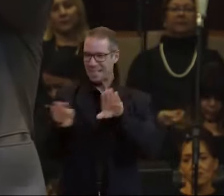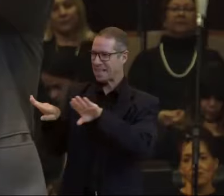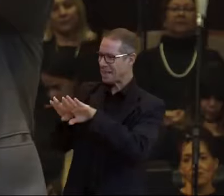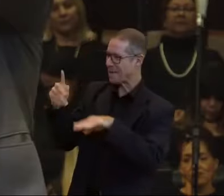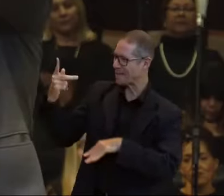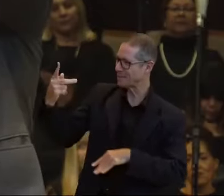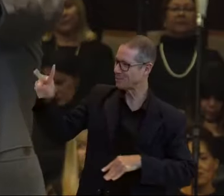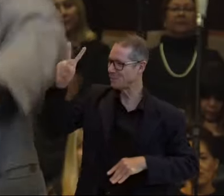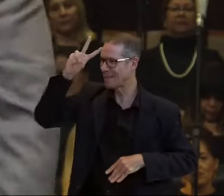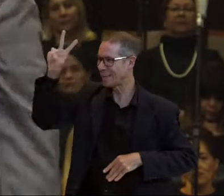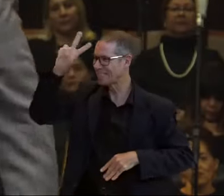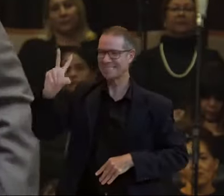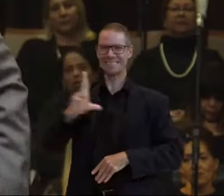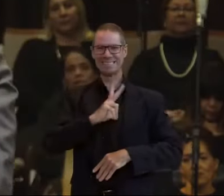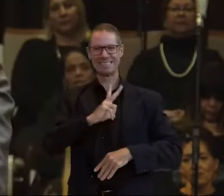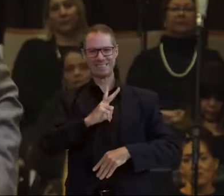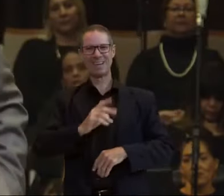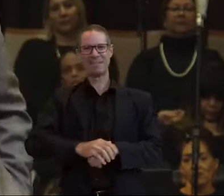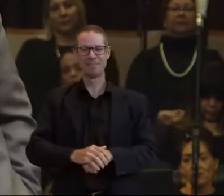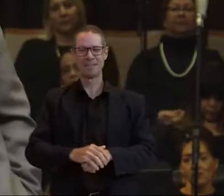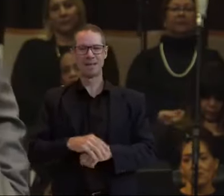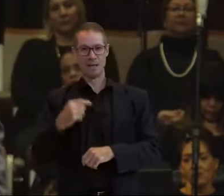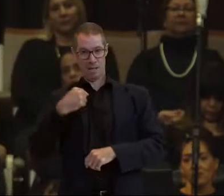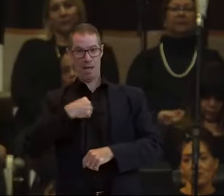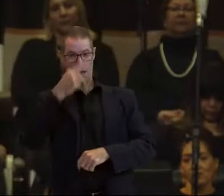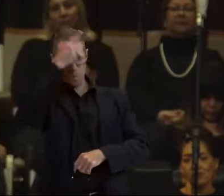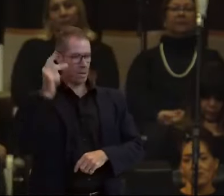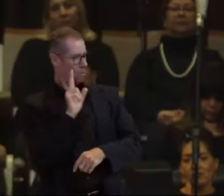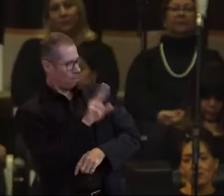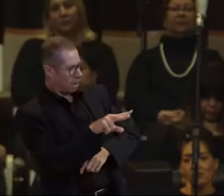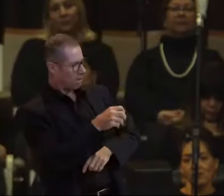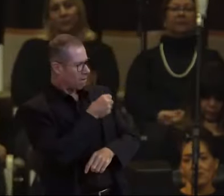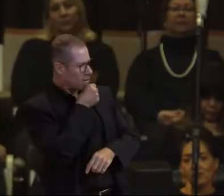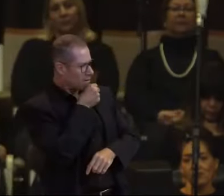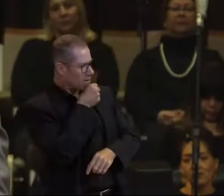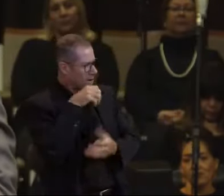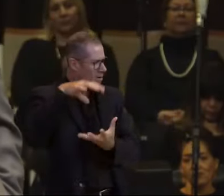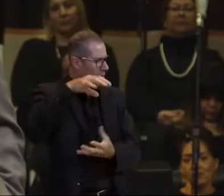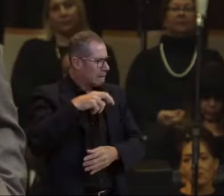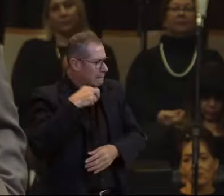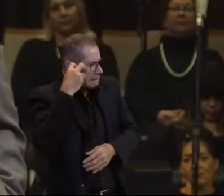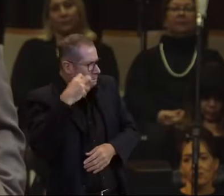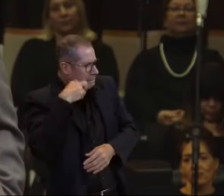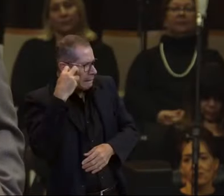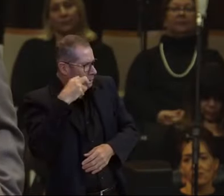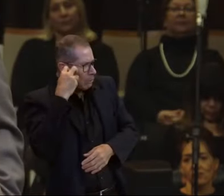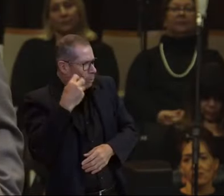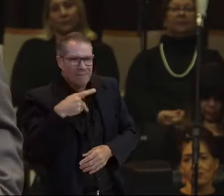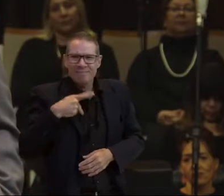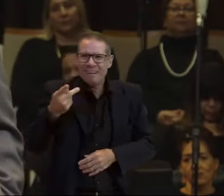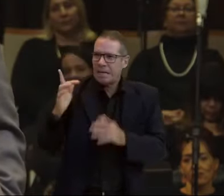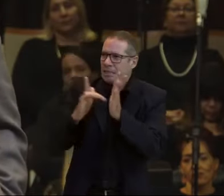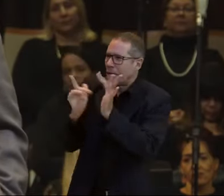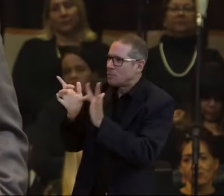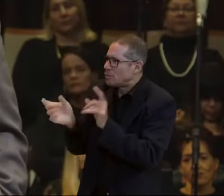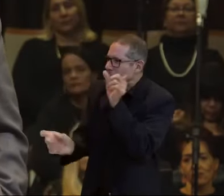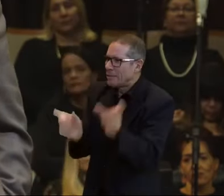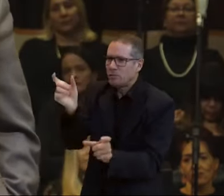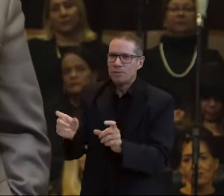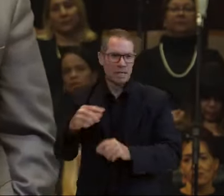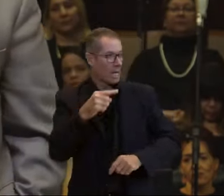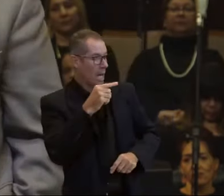sua história. E eu olhava para aquele velhinho, e eu tinha tanta vergonha de falar de Jesus para as pessoas, e ele foi